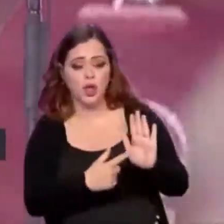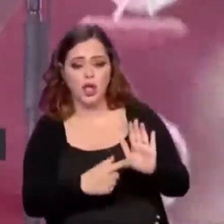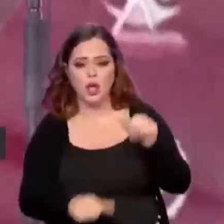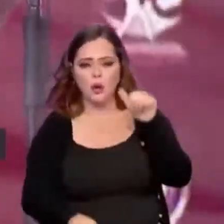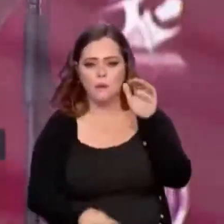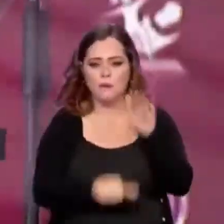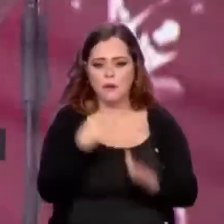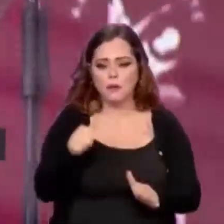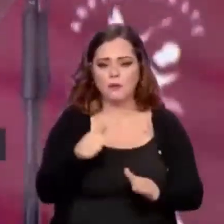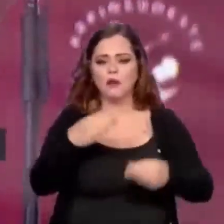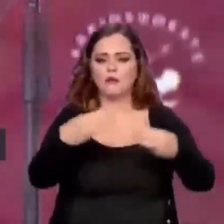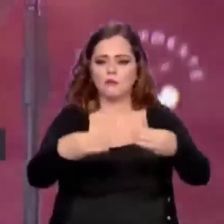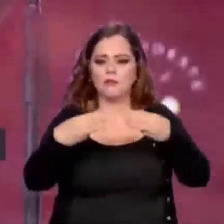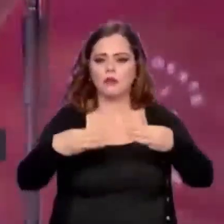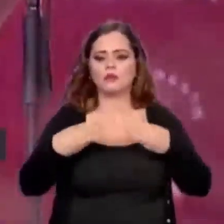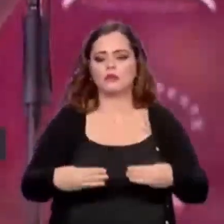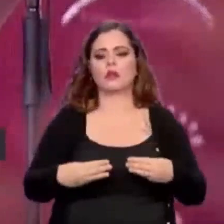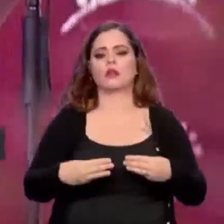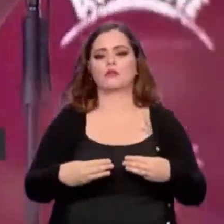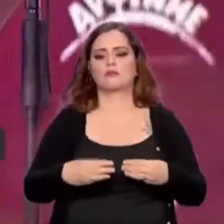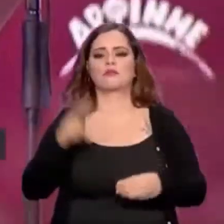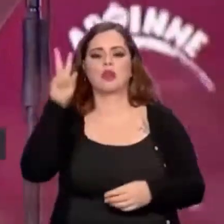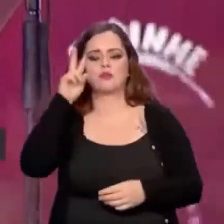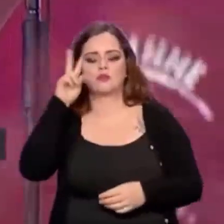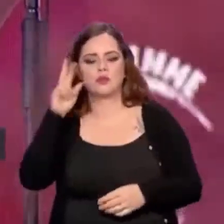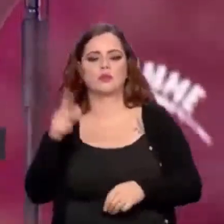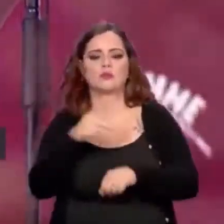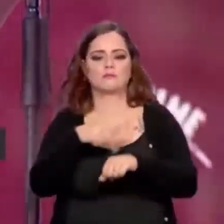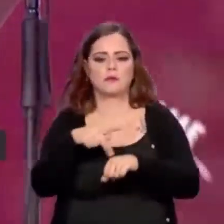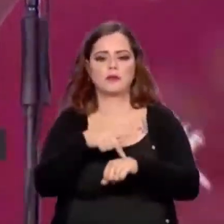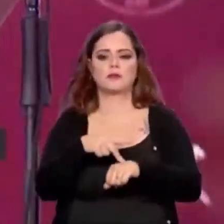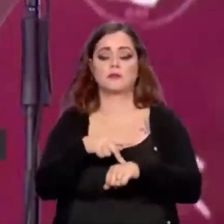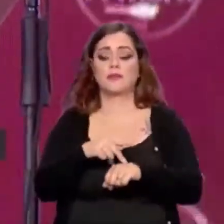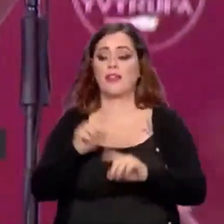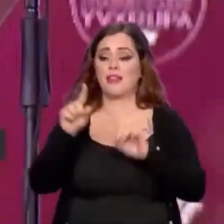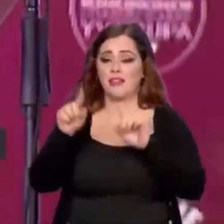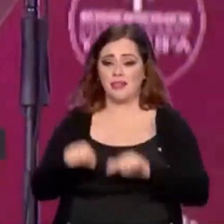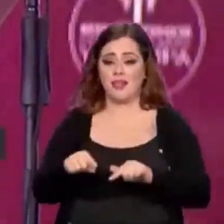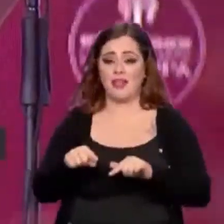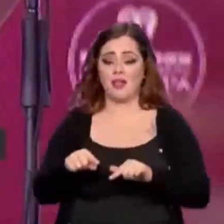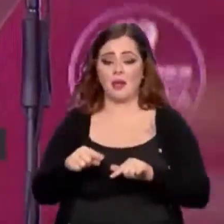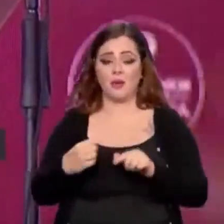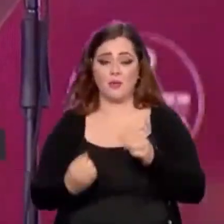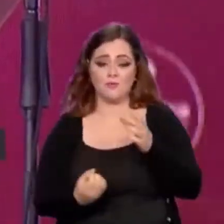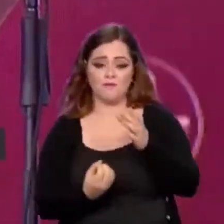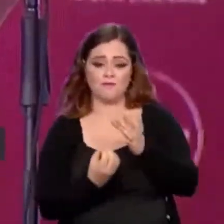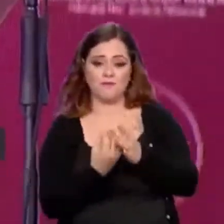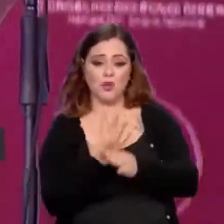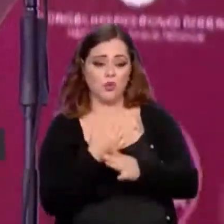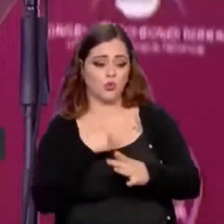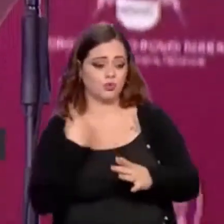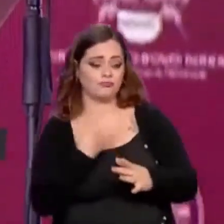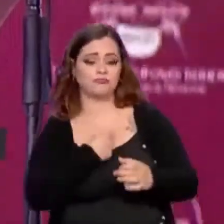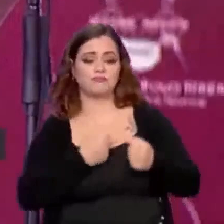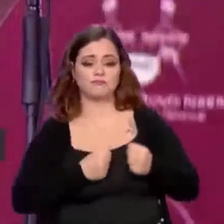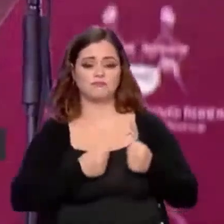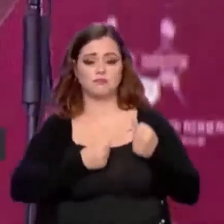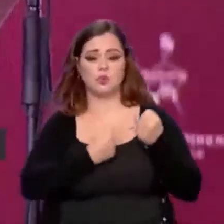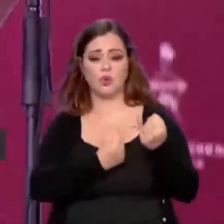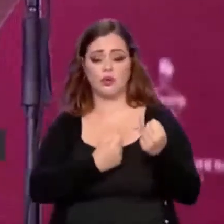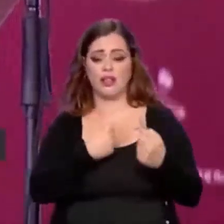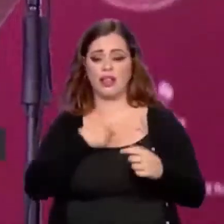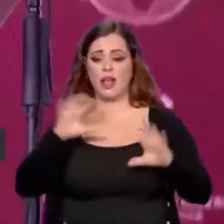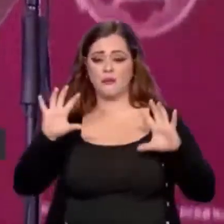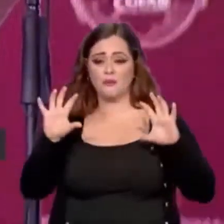primeiro ministério na história do país. Isso é um fruto da nossa luta. É uma